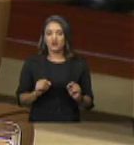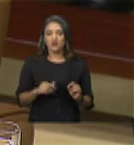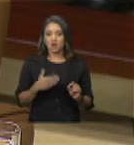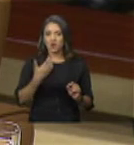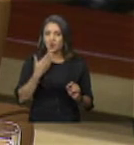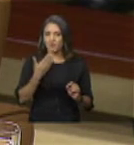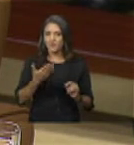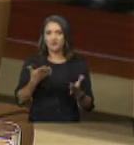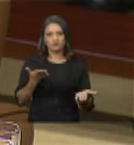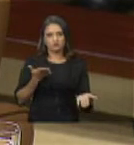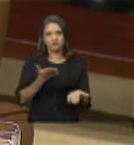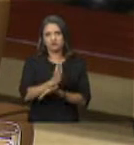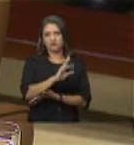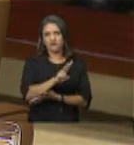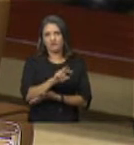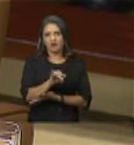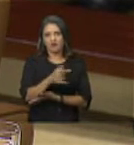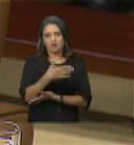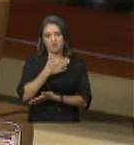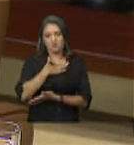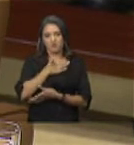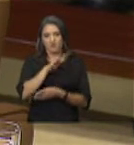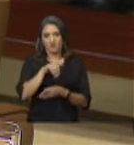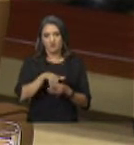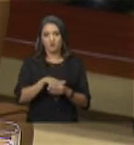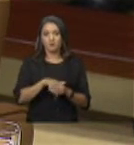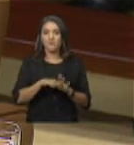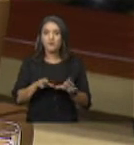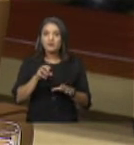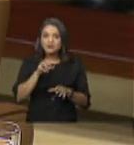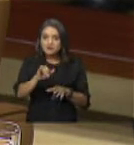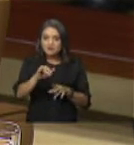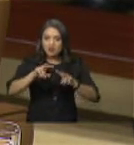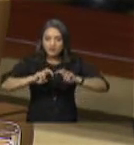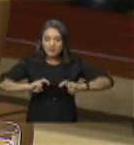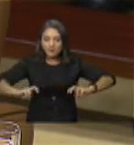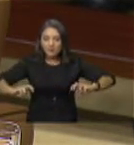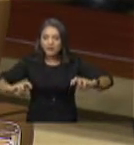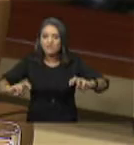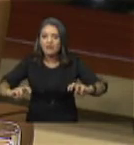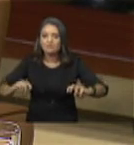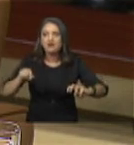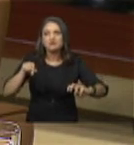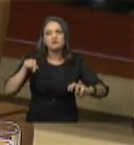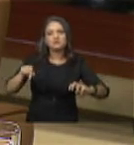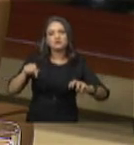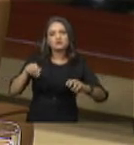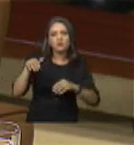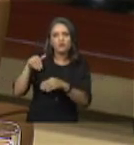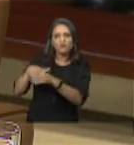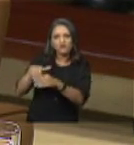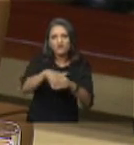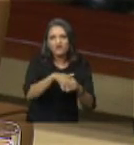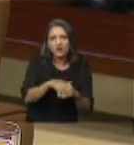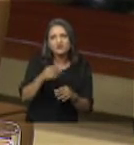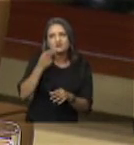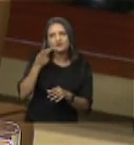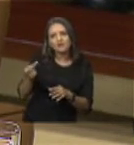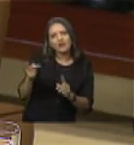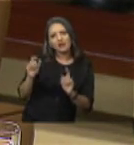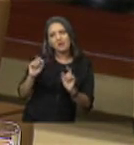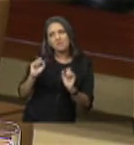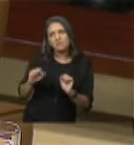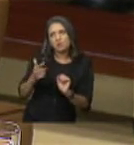da ação rescisória portanto se o colegiado entender que se pode ir além diante do que foi pedido podemos